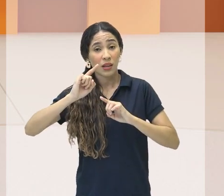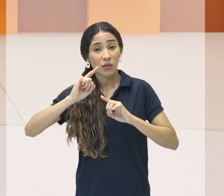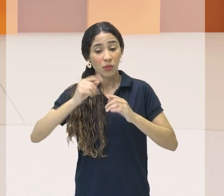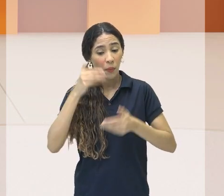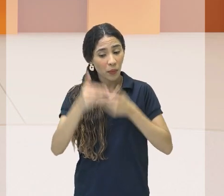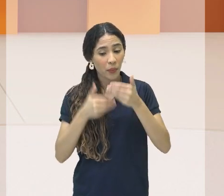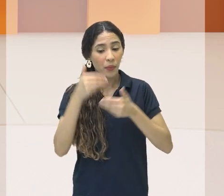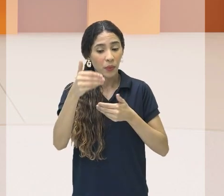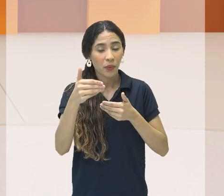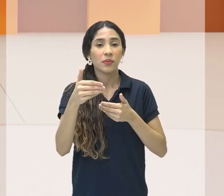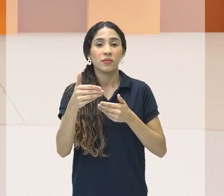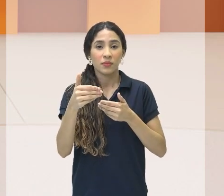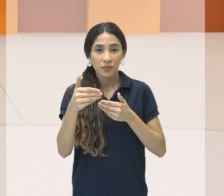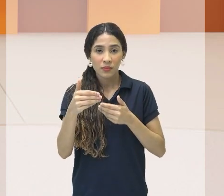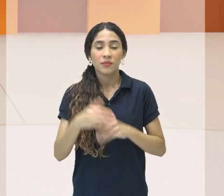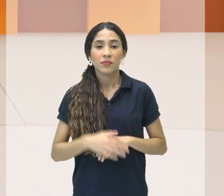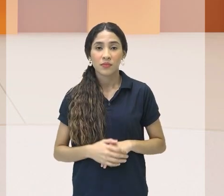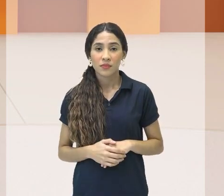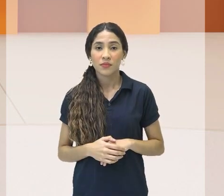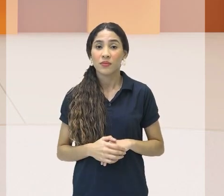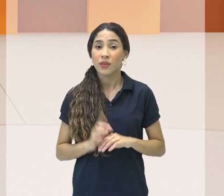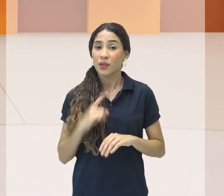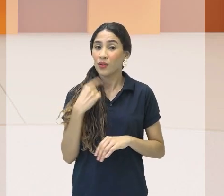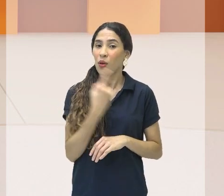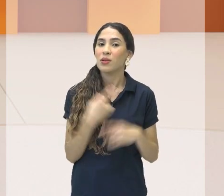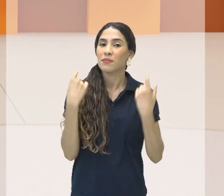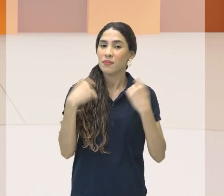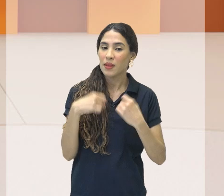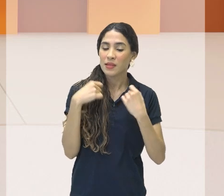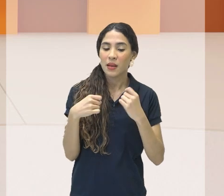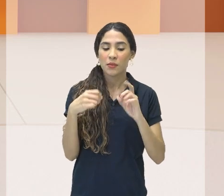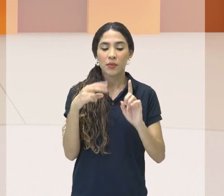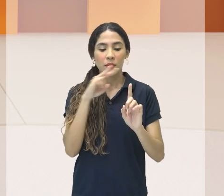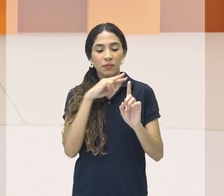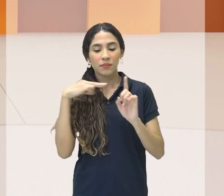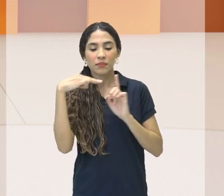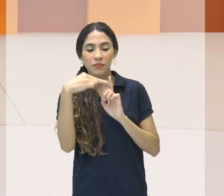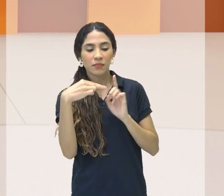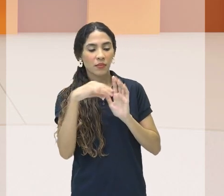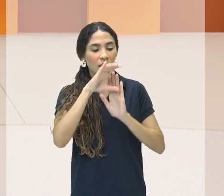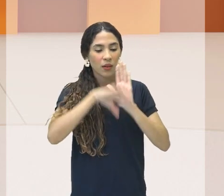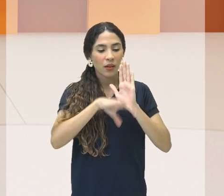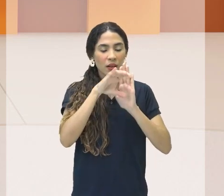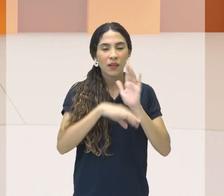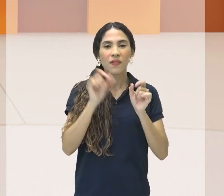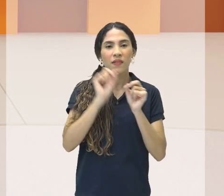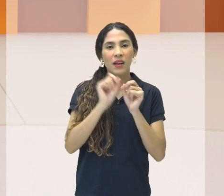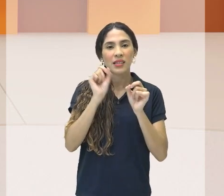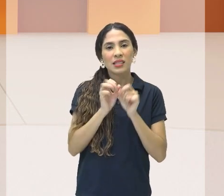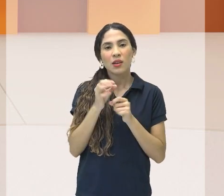progresso, desenvolvimento. Nós temos que olhar para esses conceitos e fazer